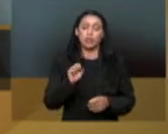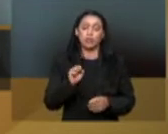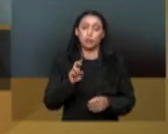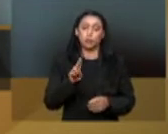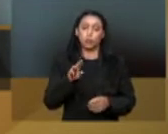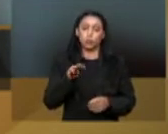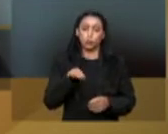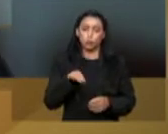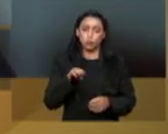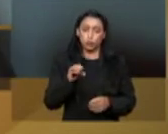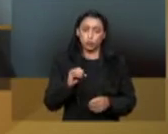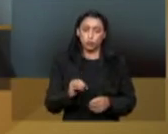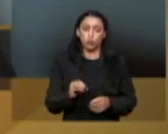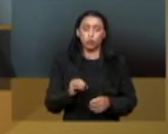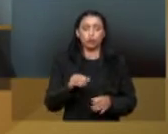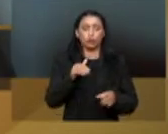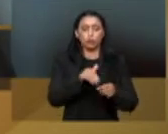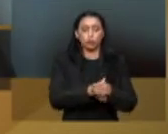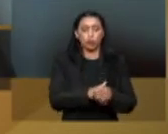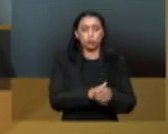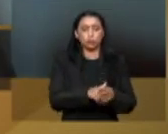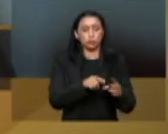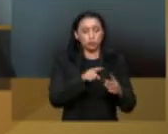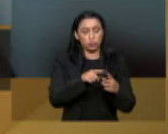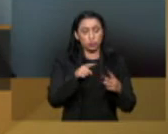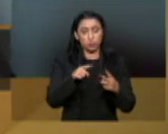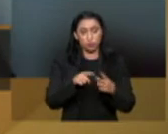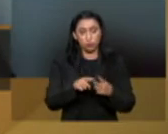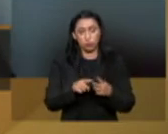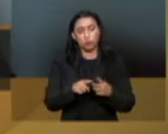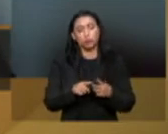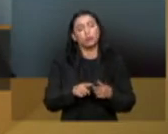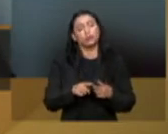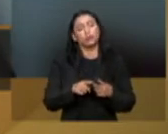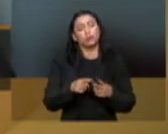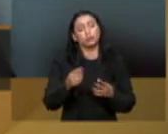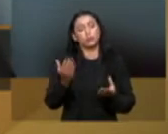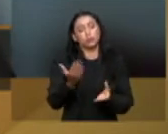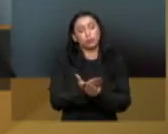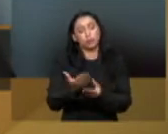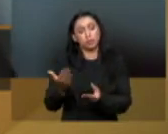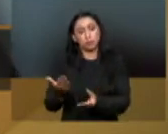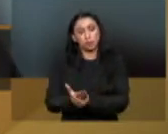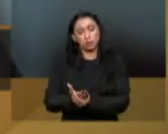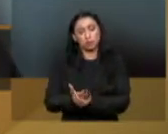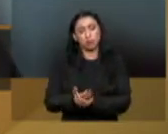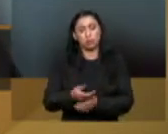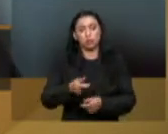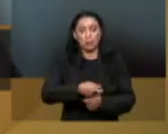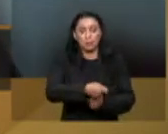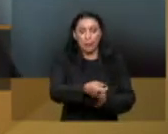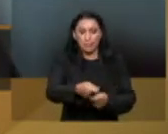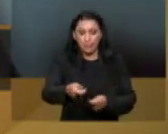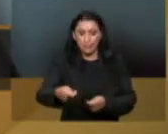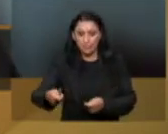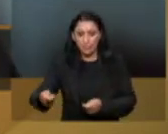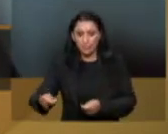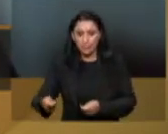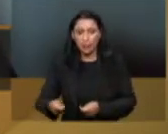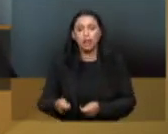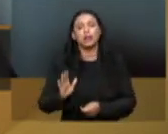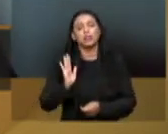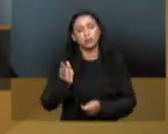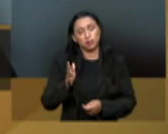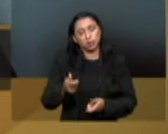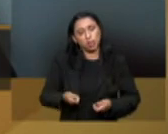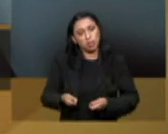nas duas ações. E todos, Vossas Excelências, já o receberam em seus respectivos gabinetes